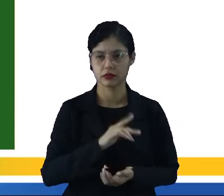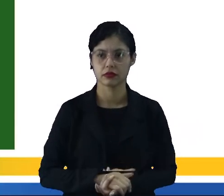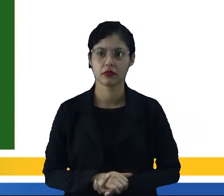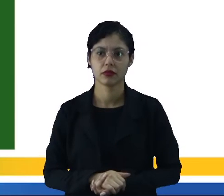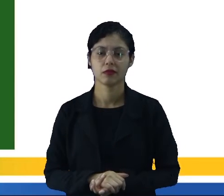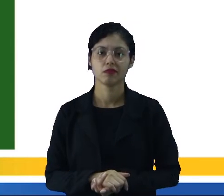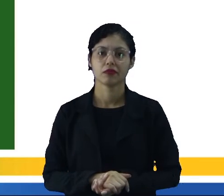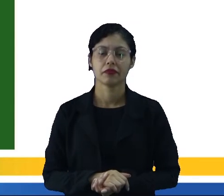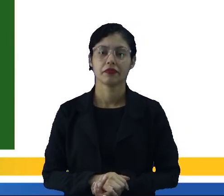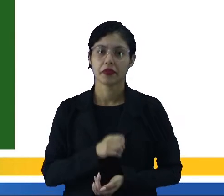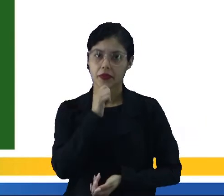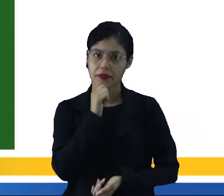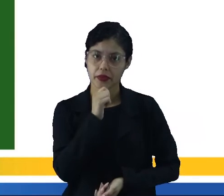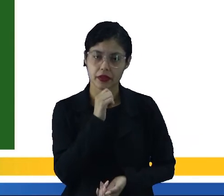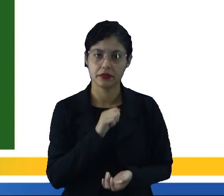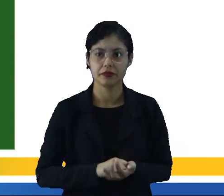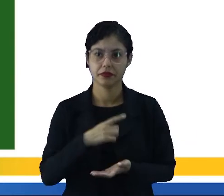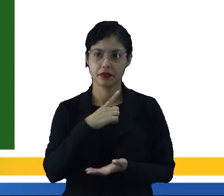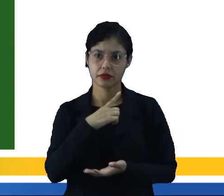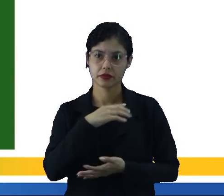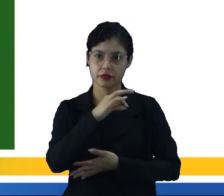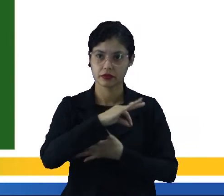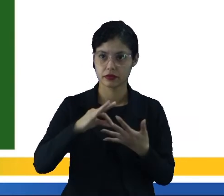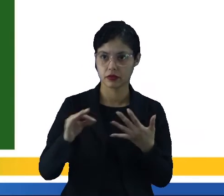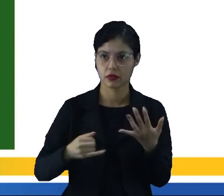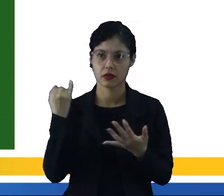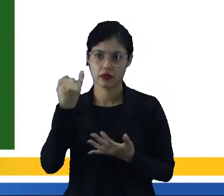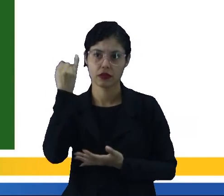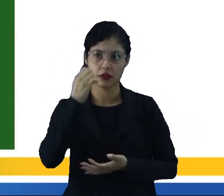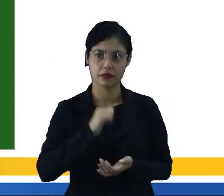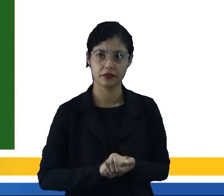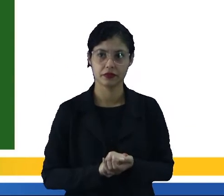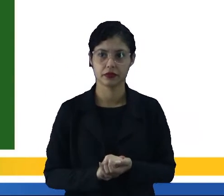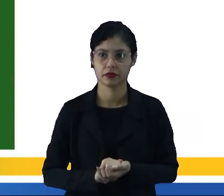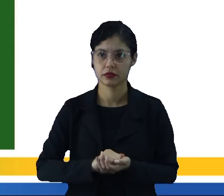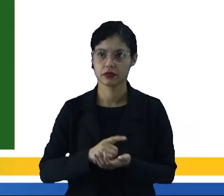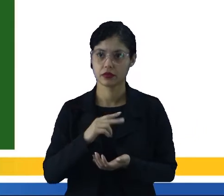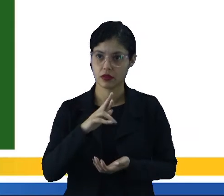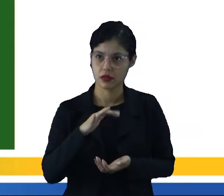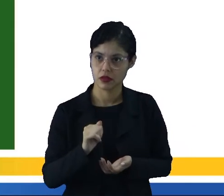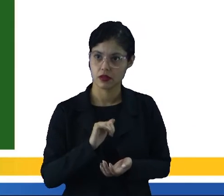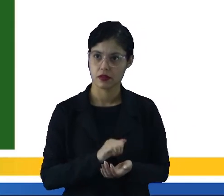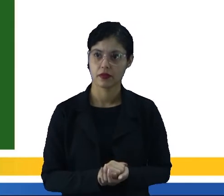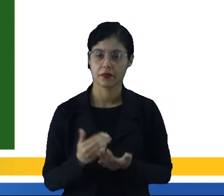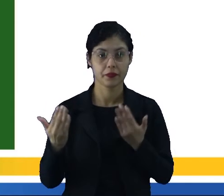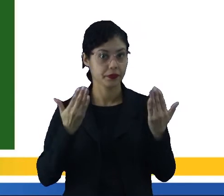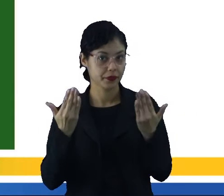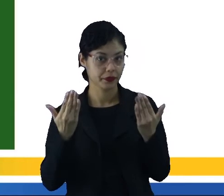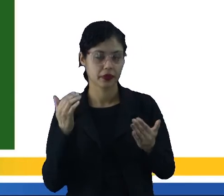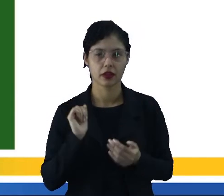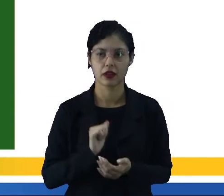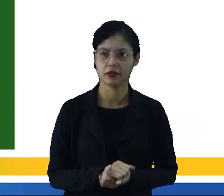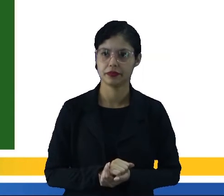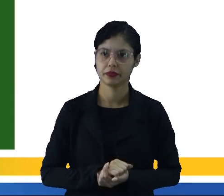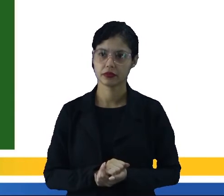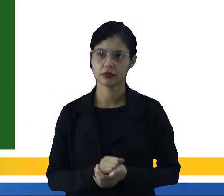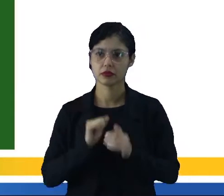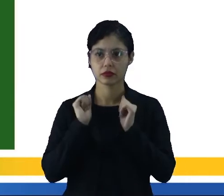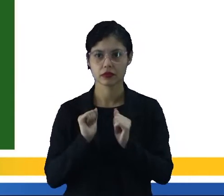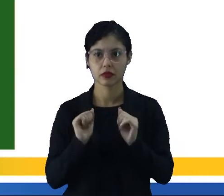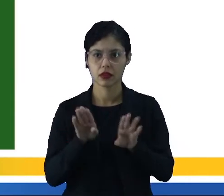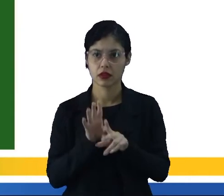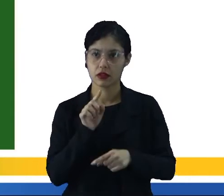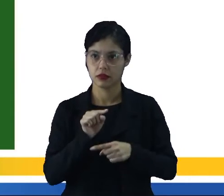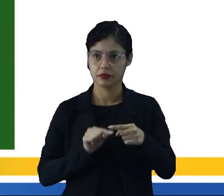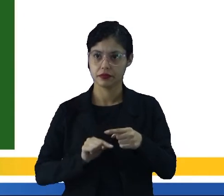além do raio a esfera possui elementos importantes como os polos o Equador meridianos Paralelos tá podemos também